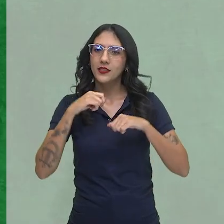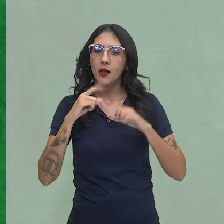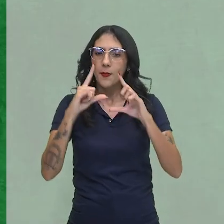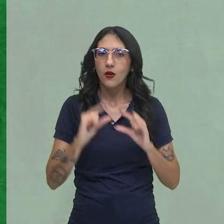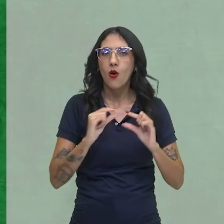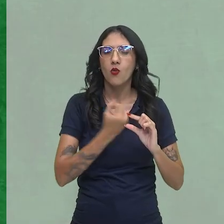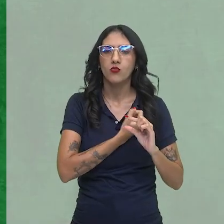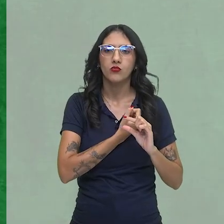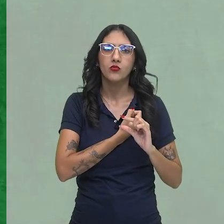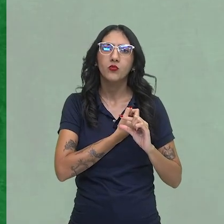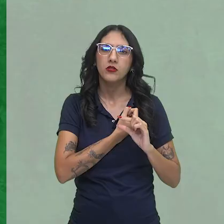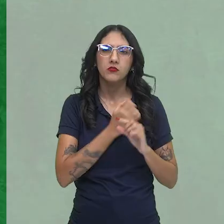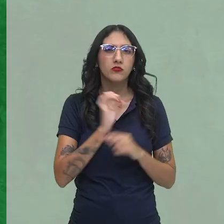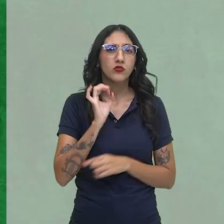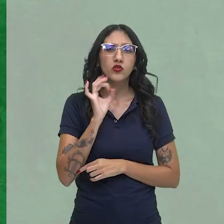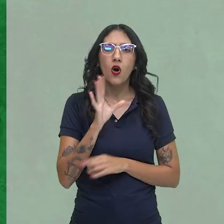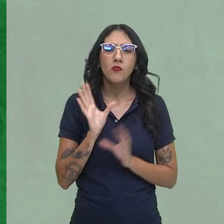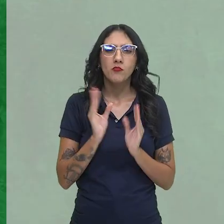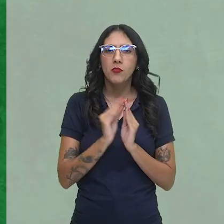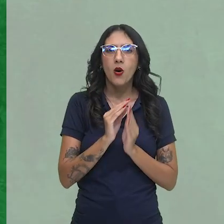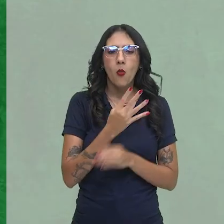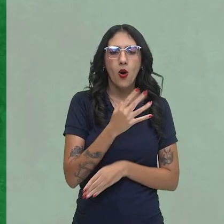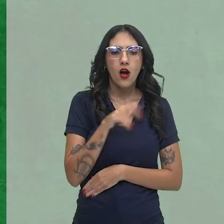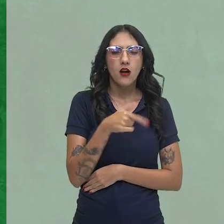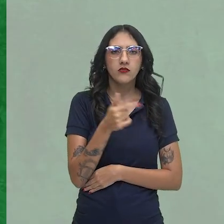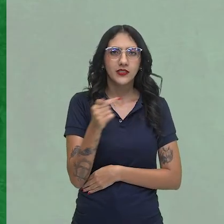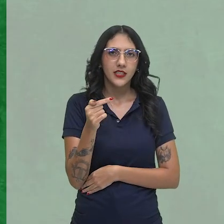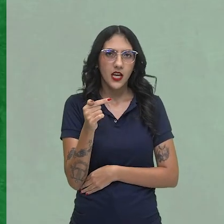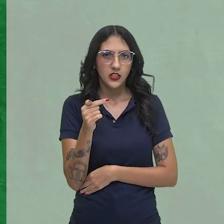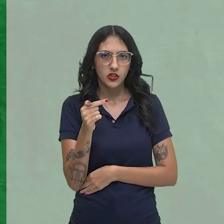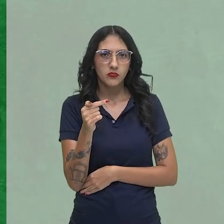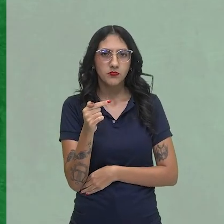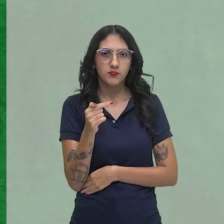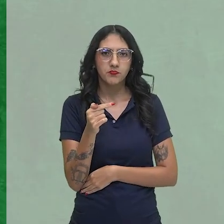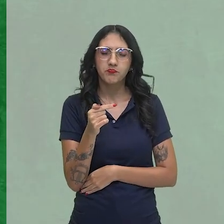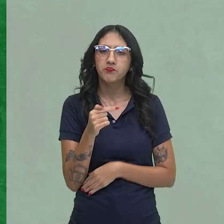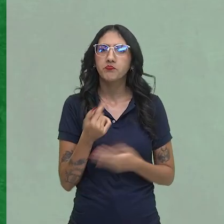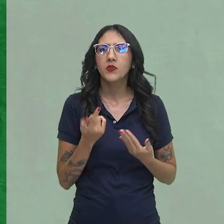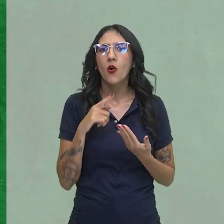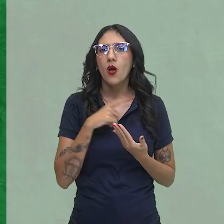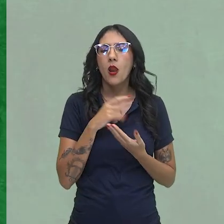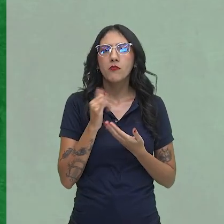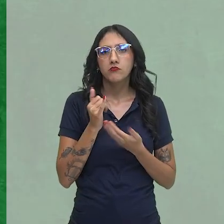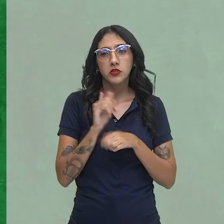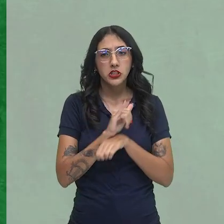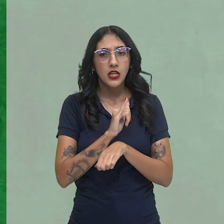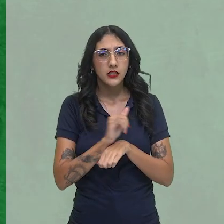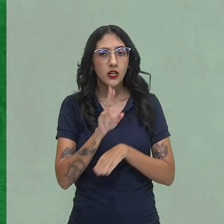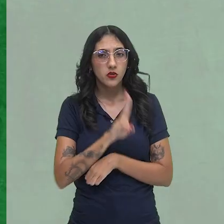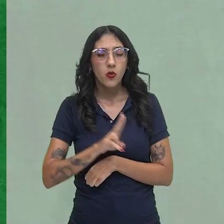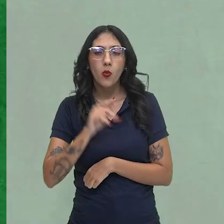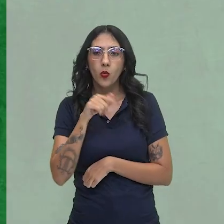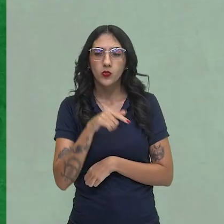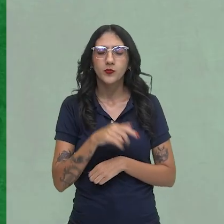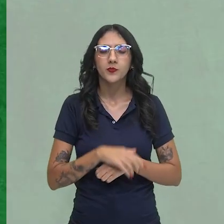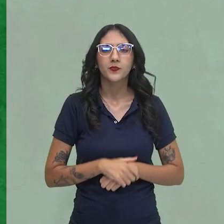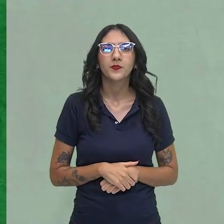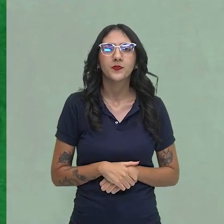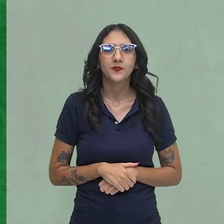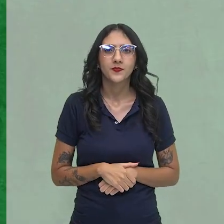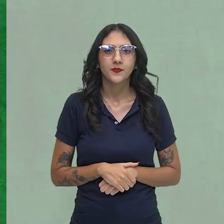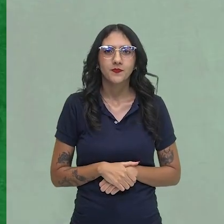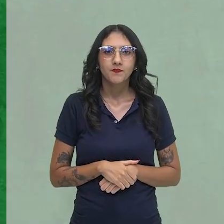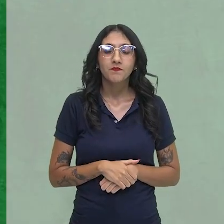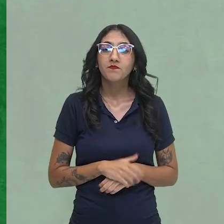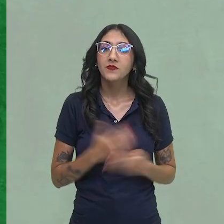seja, ficaria apenas 4,7. É uma forma da gente trabalhar o arredondamento. Então é